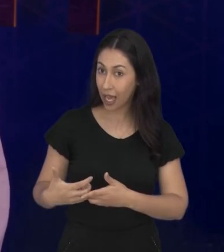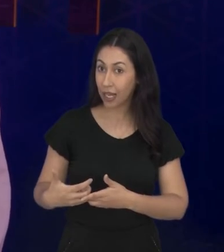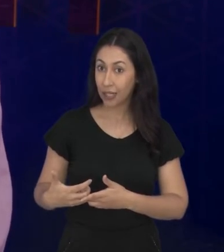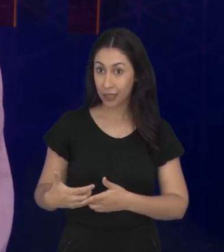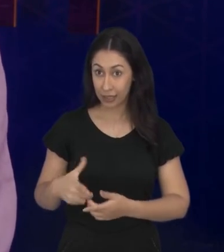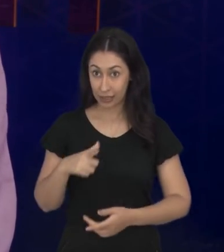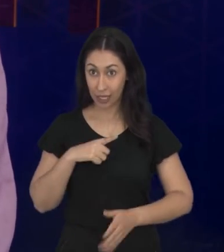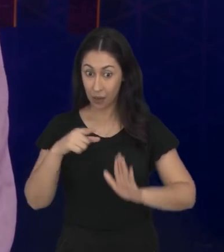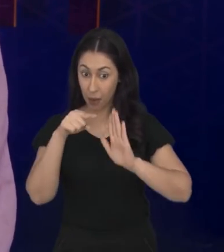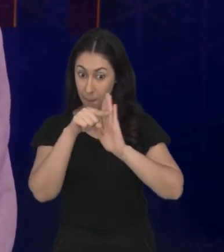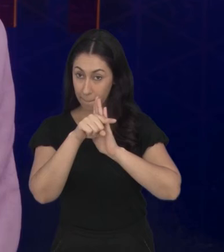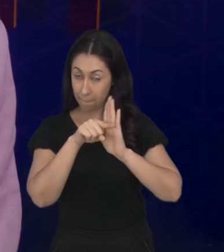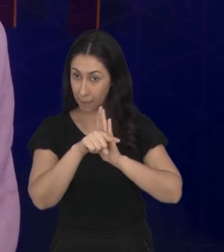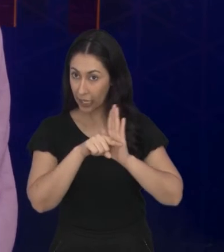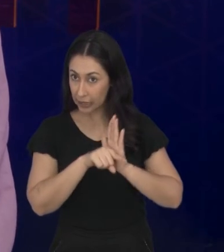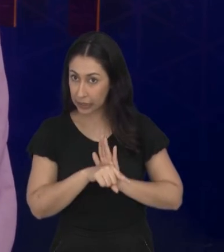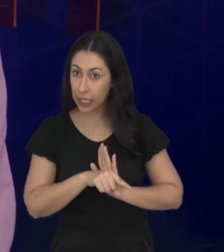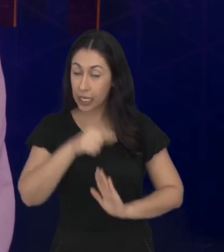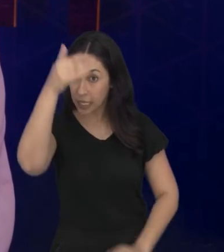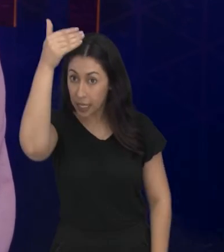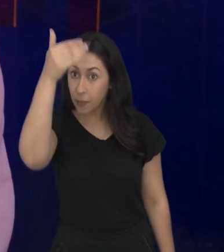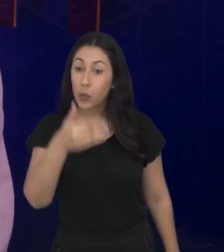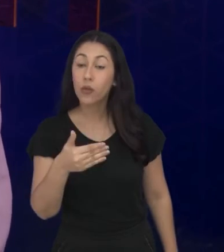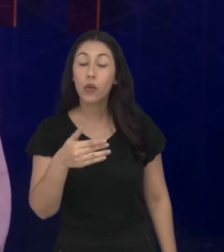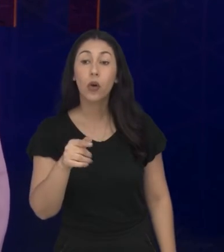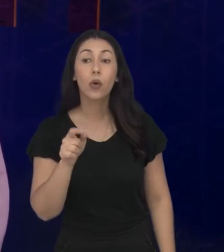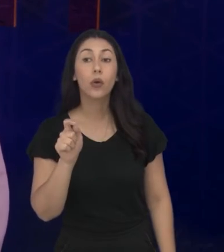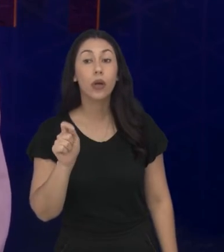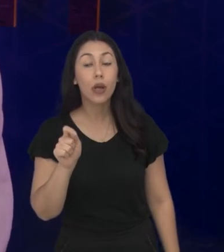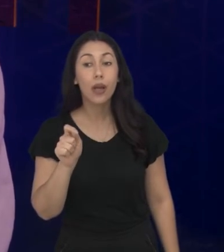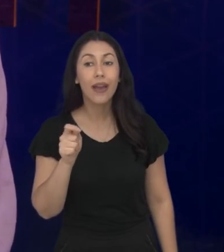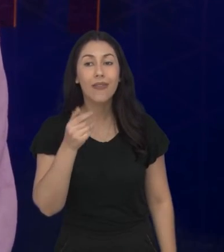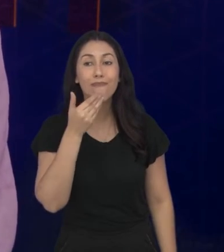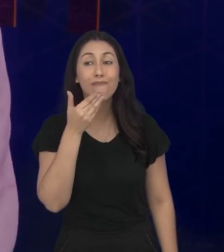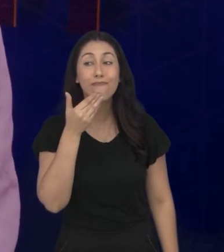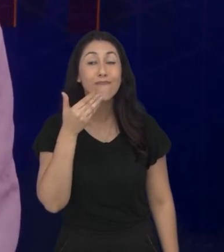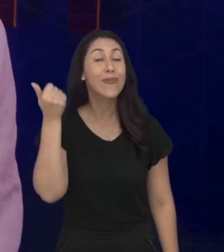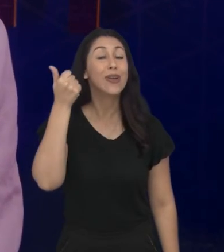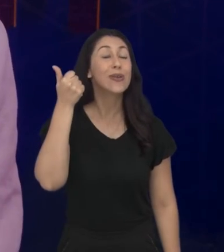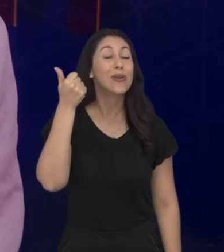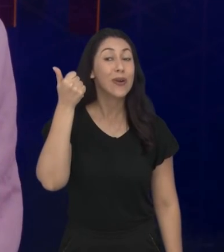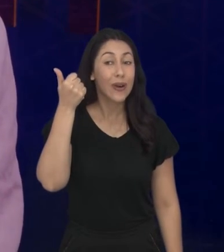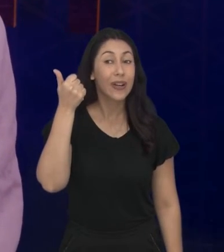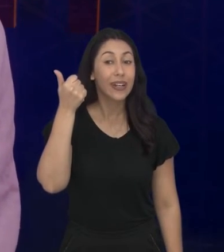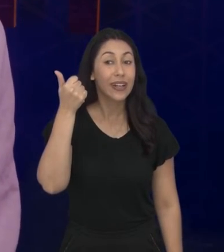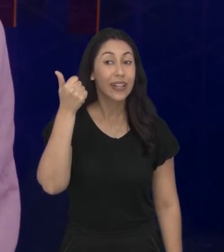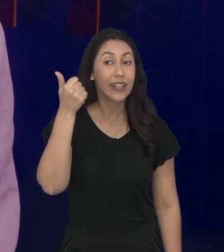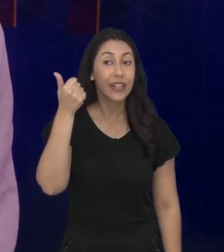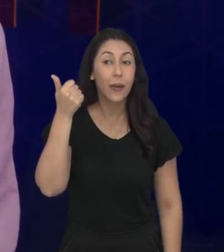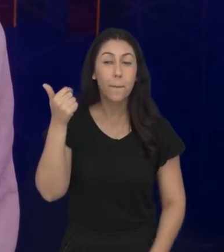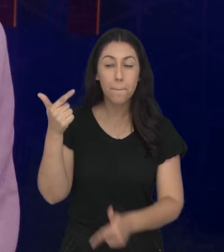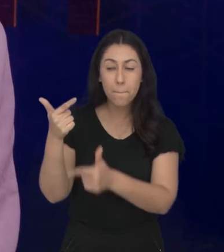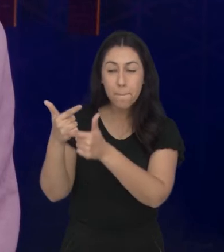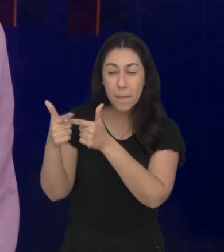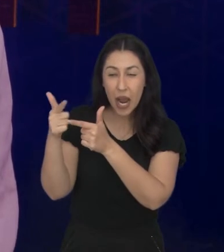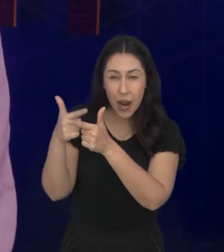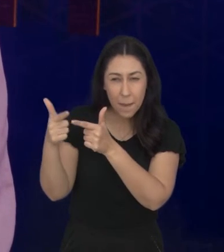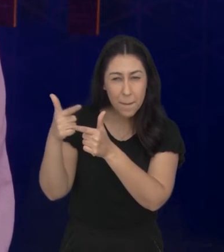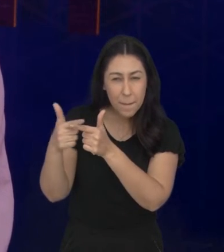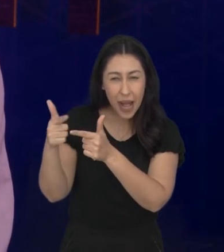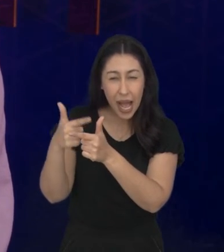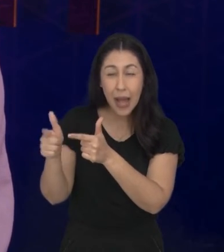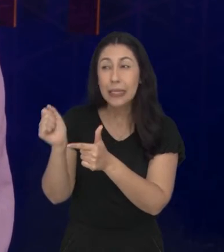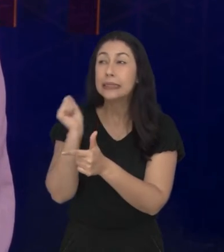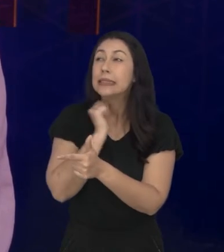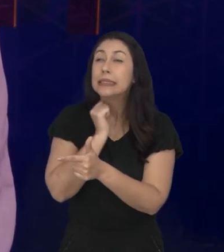uma pesquisa, essa pesquisa comprovou que é melhor e muito mais eficiente a gente resolver